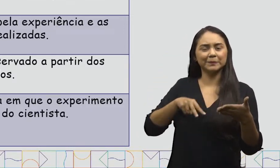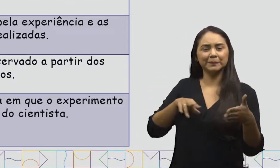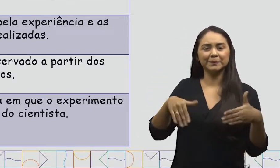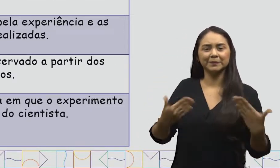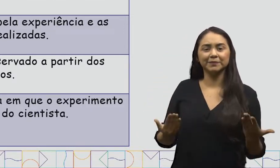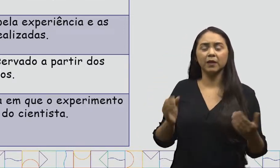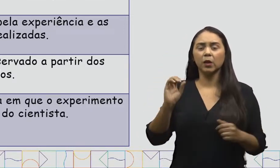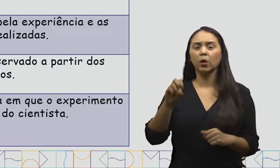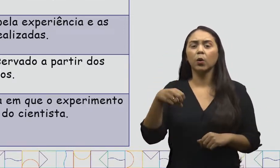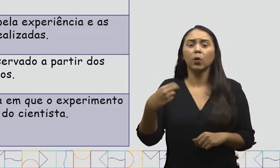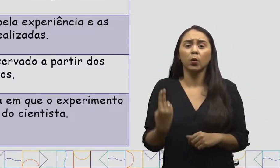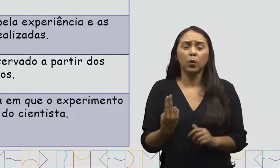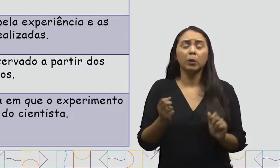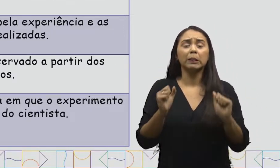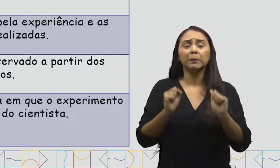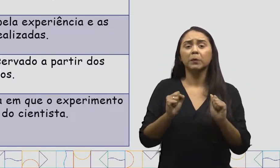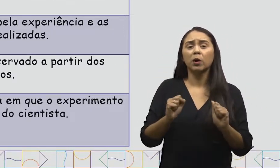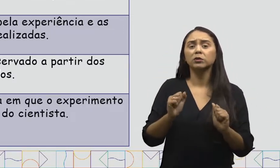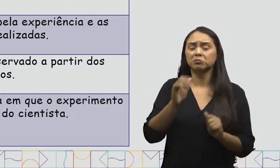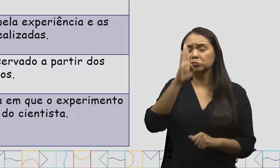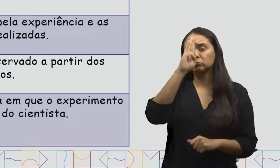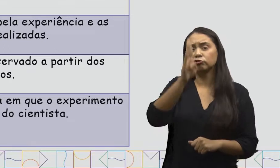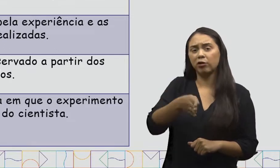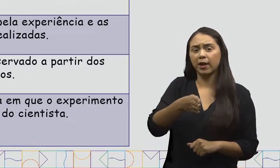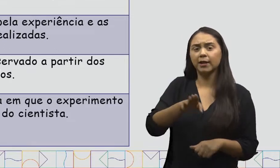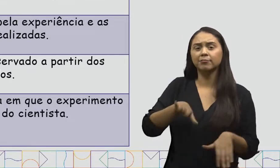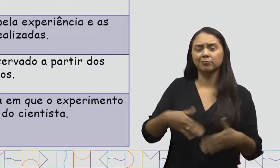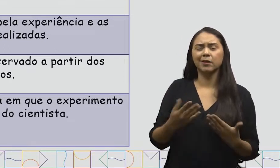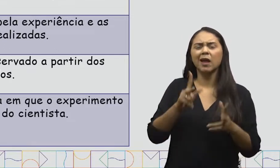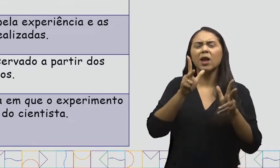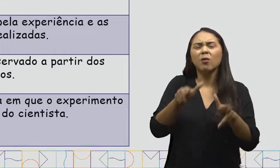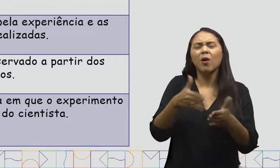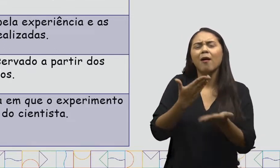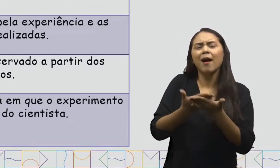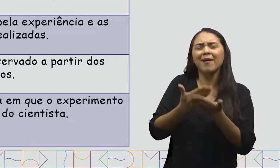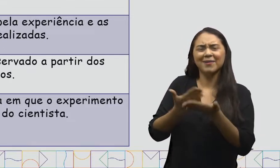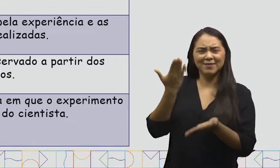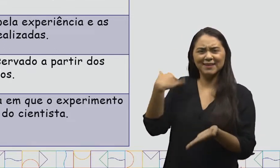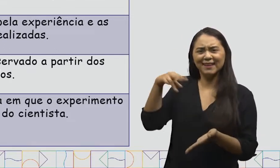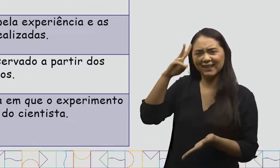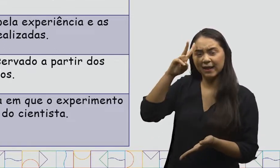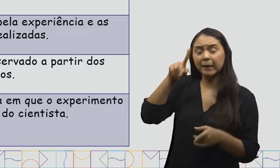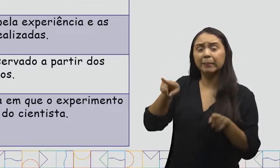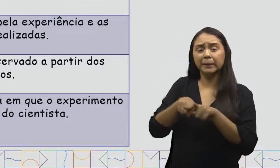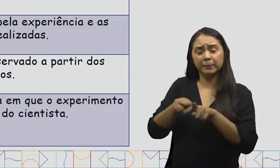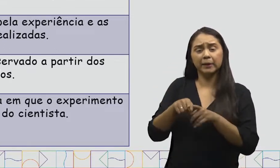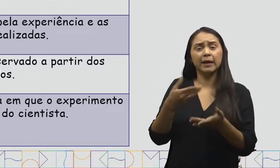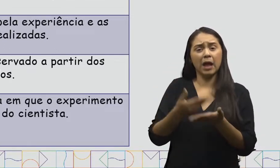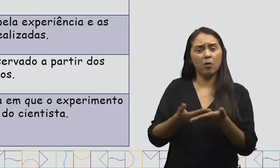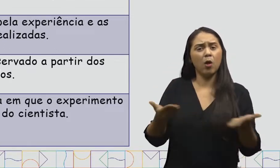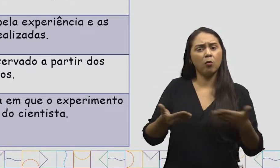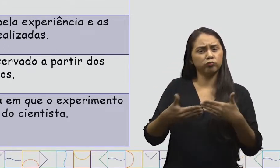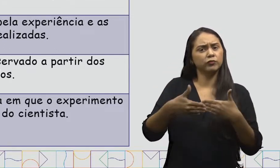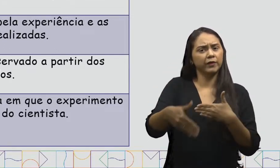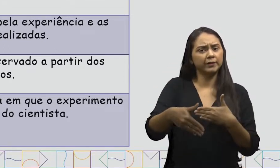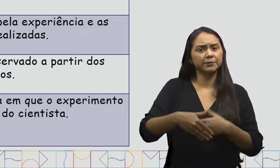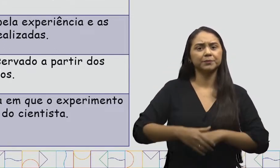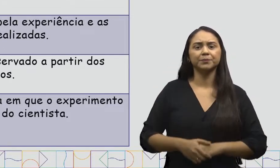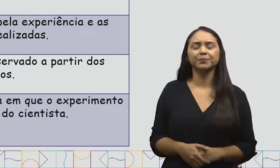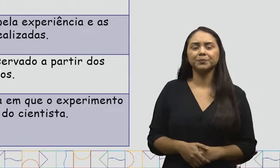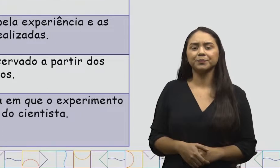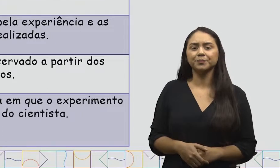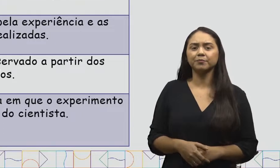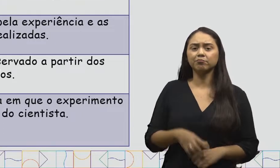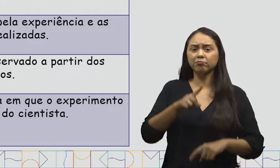experimento, ou pode ser apenas mais direta, como foi na aula anterior e como será nesta aula.